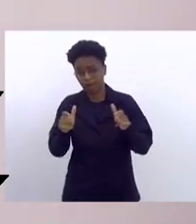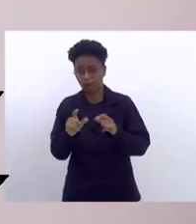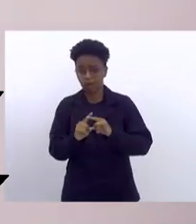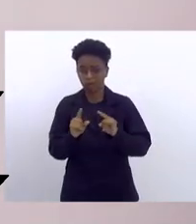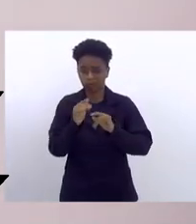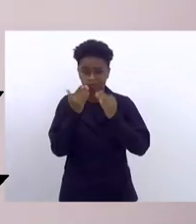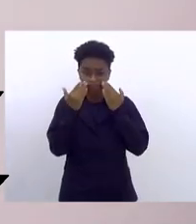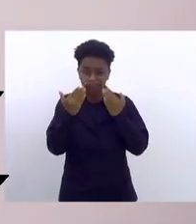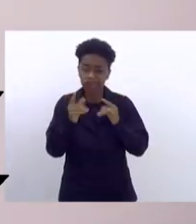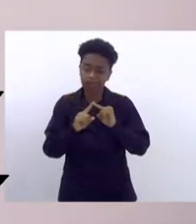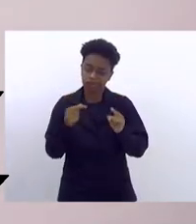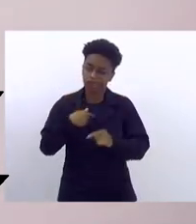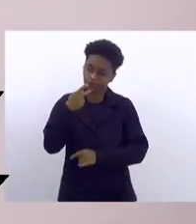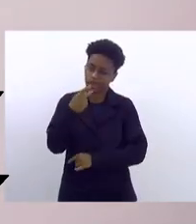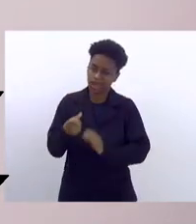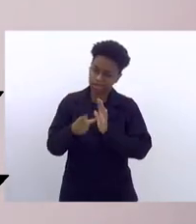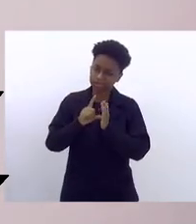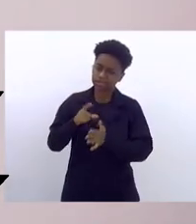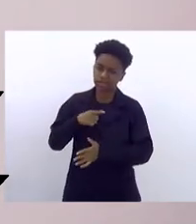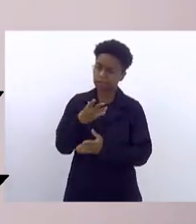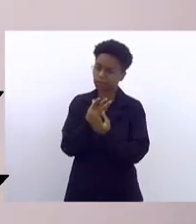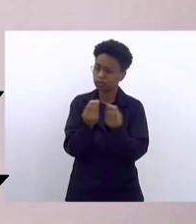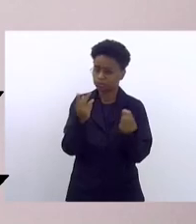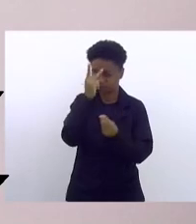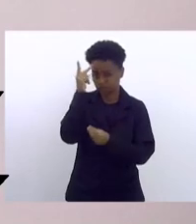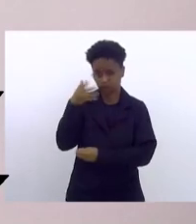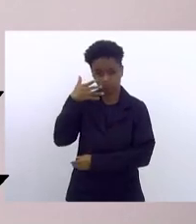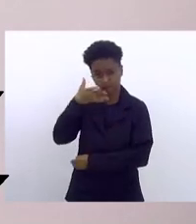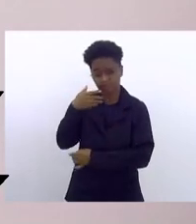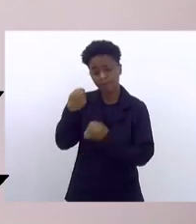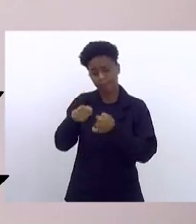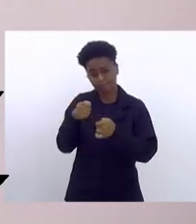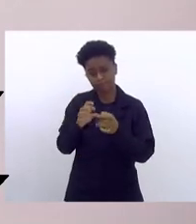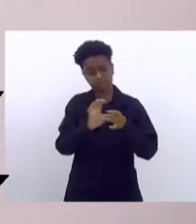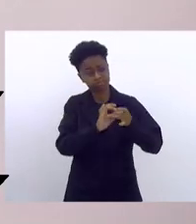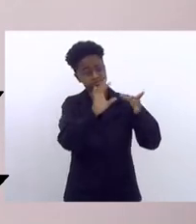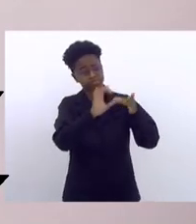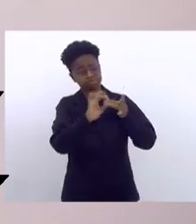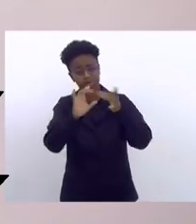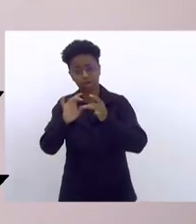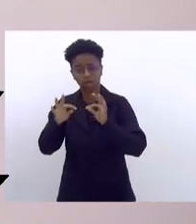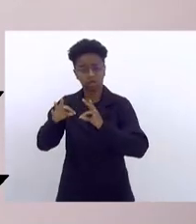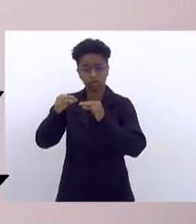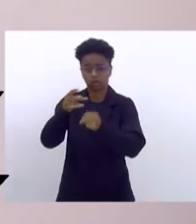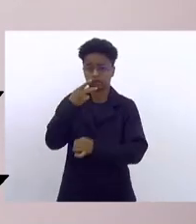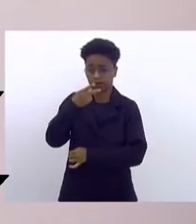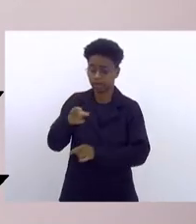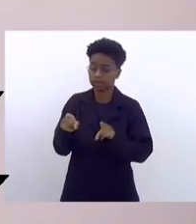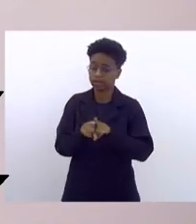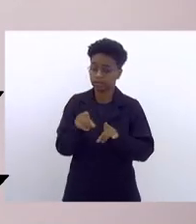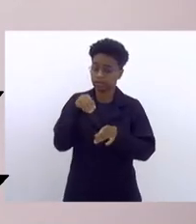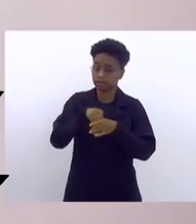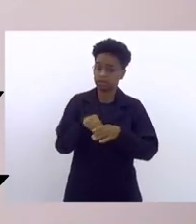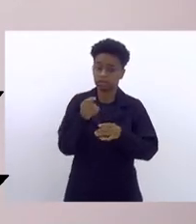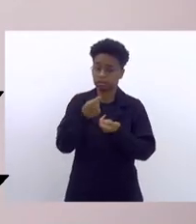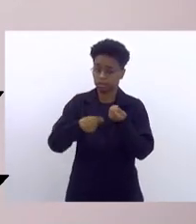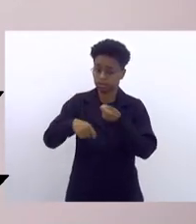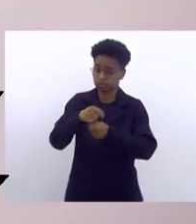mas como eu disse antes são muitas vozes a gente precisa incluir todas elas inclusive na mediação escolar